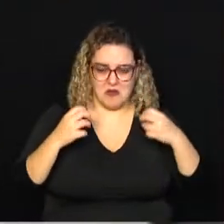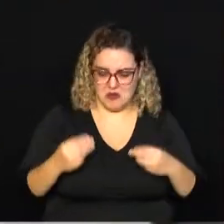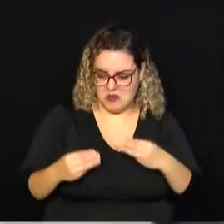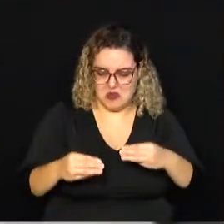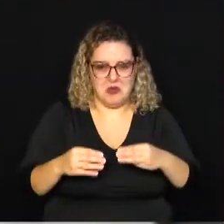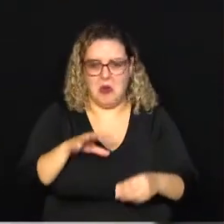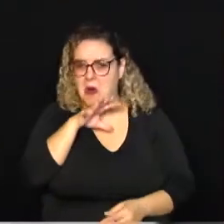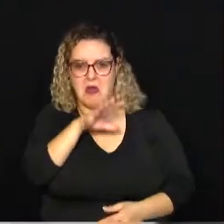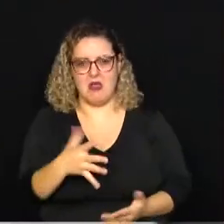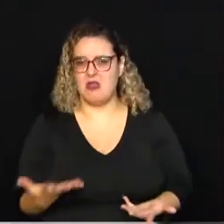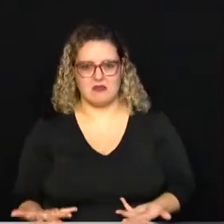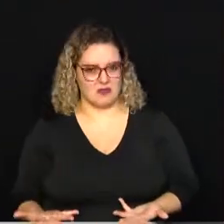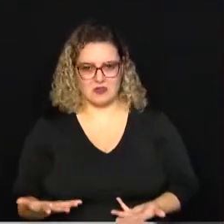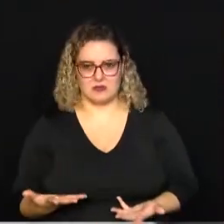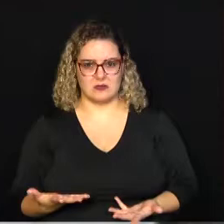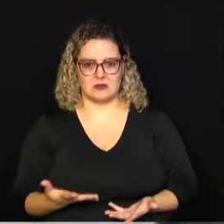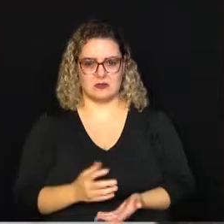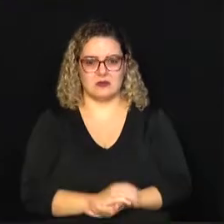aquele,